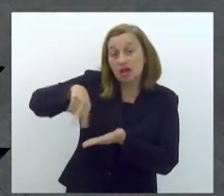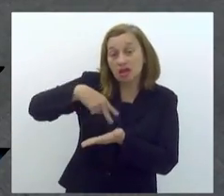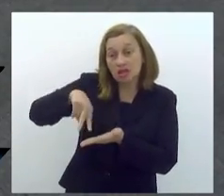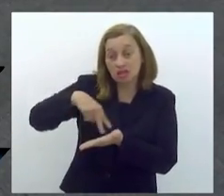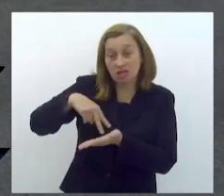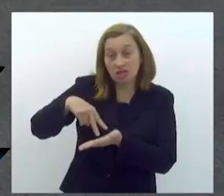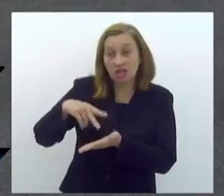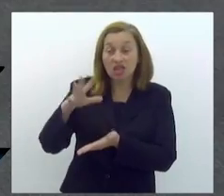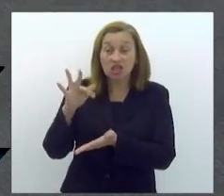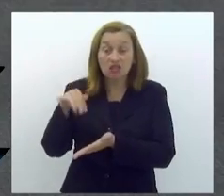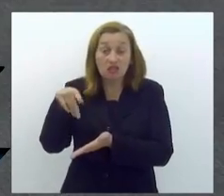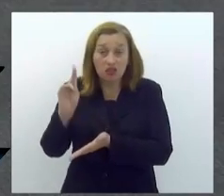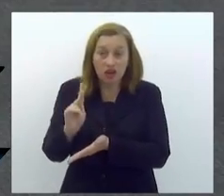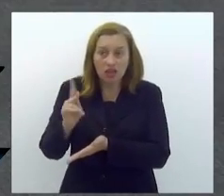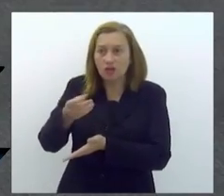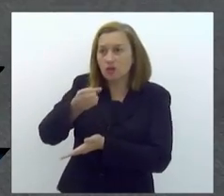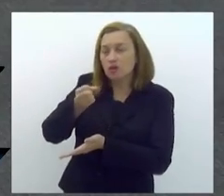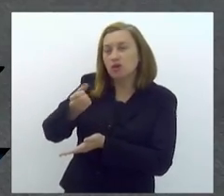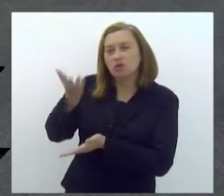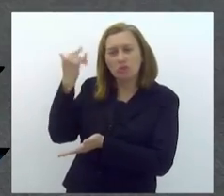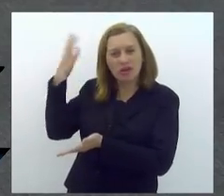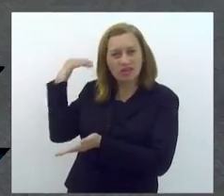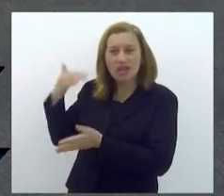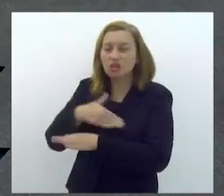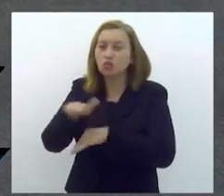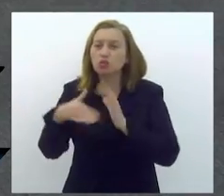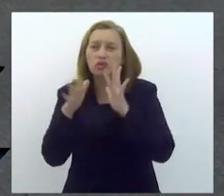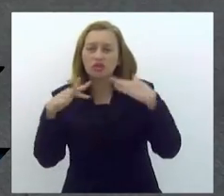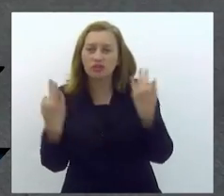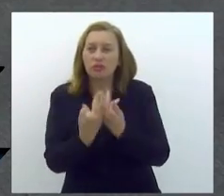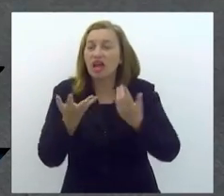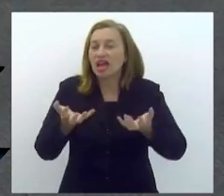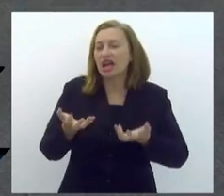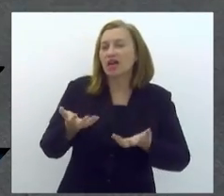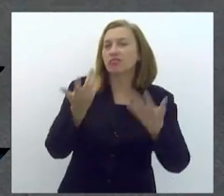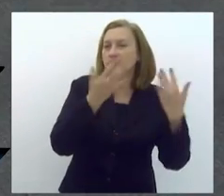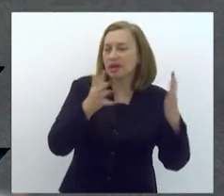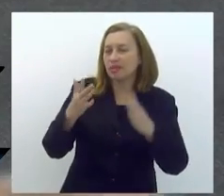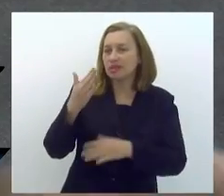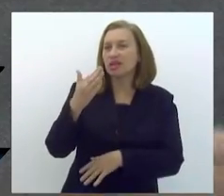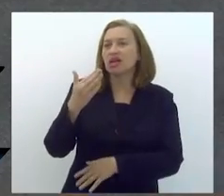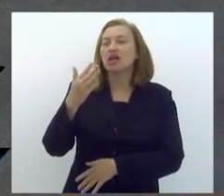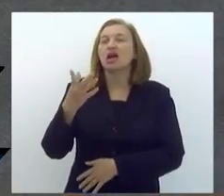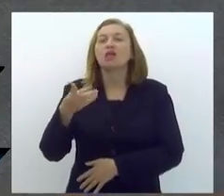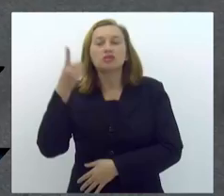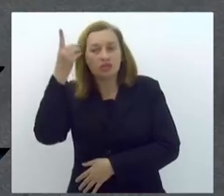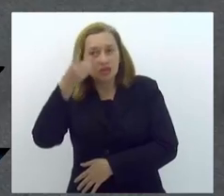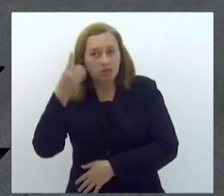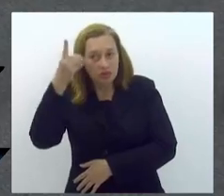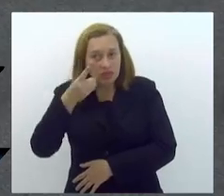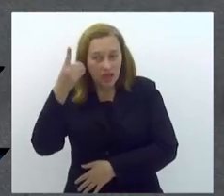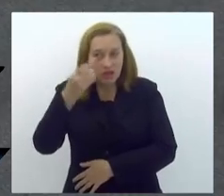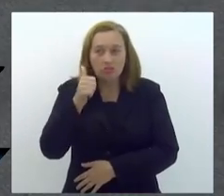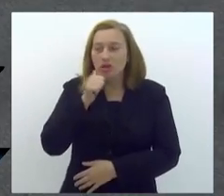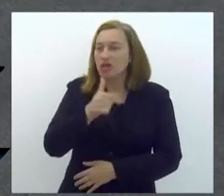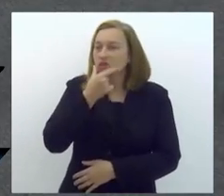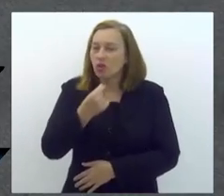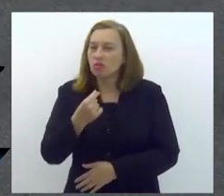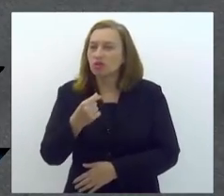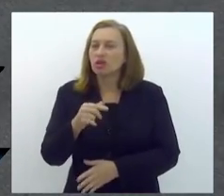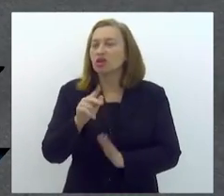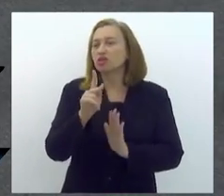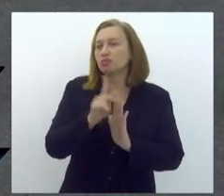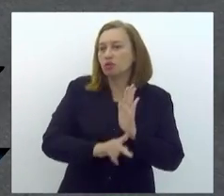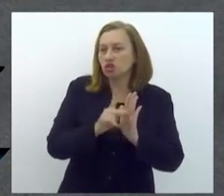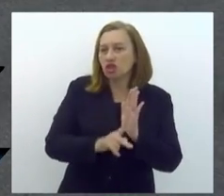com participação de toda a família Quero Agradecer aos colegas deputados e deputadas esse projeto tramitou por